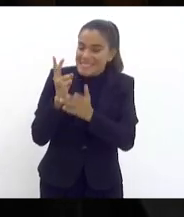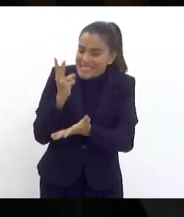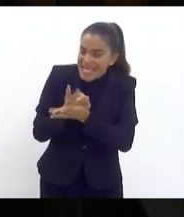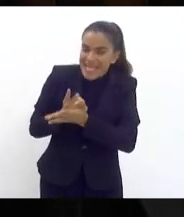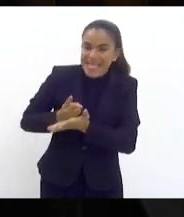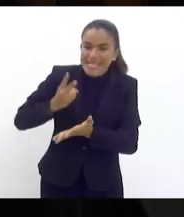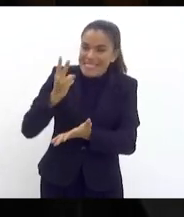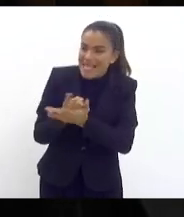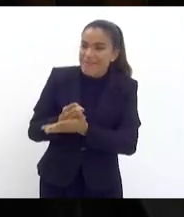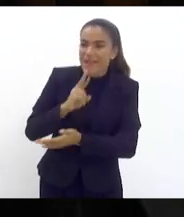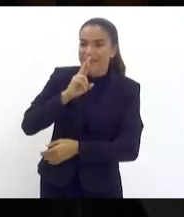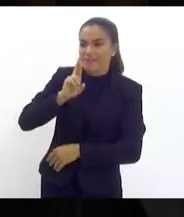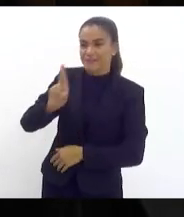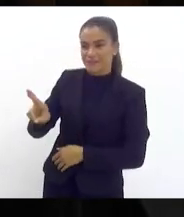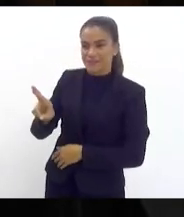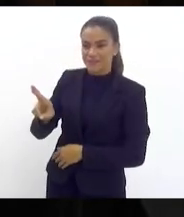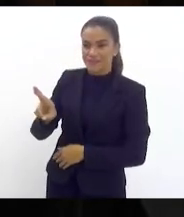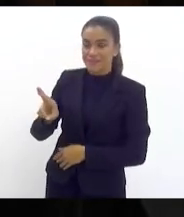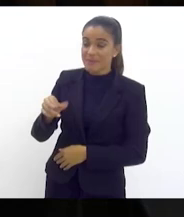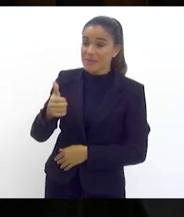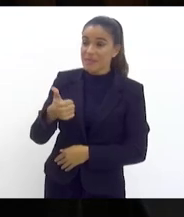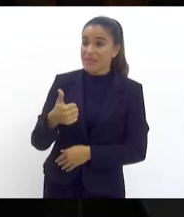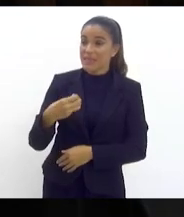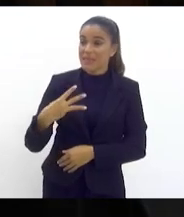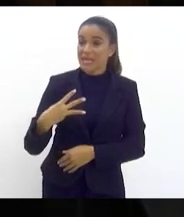mesma resposta,